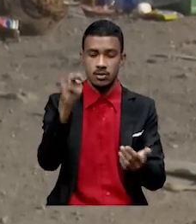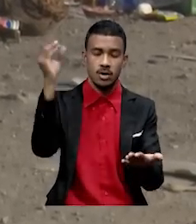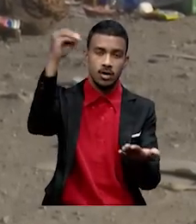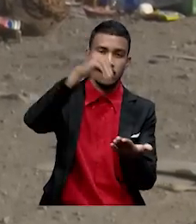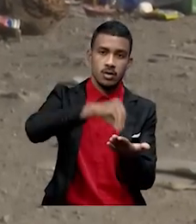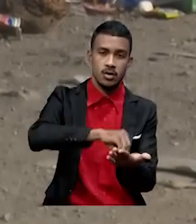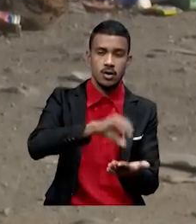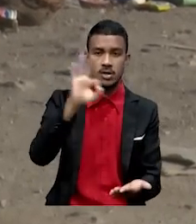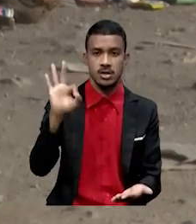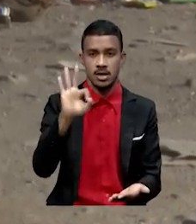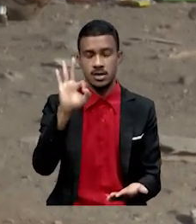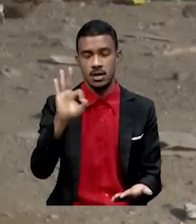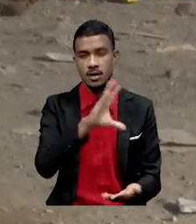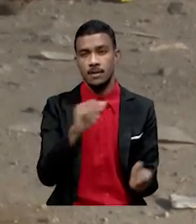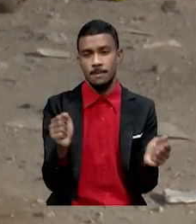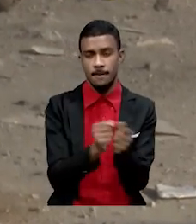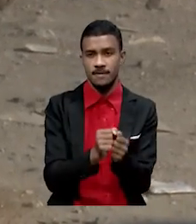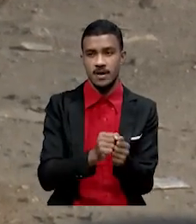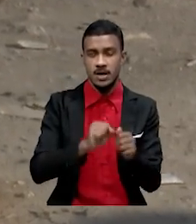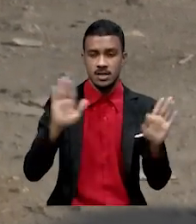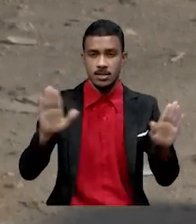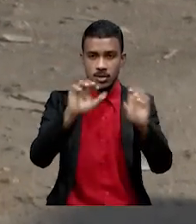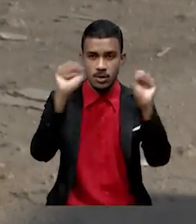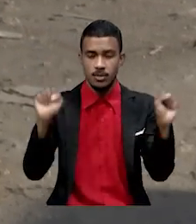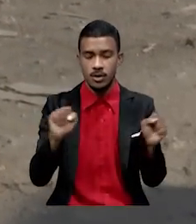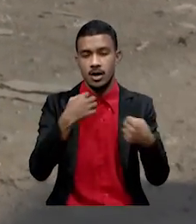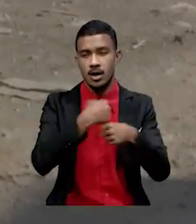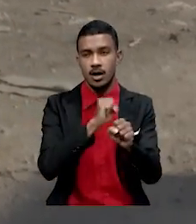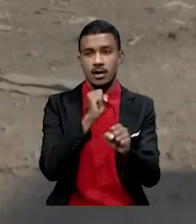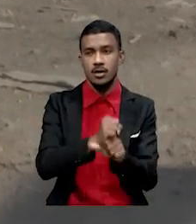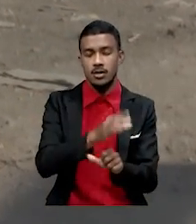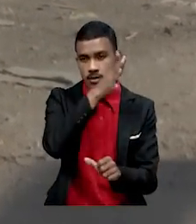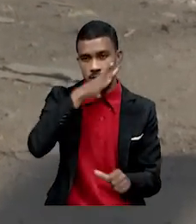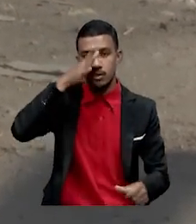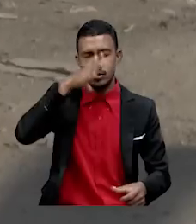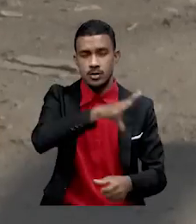ia sábado ho domingo, nia se bahalo tos no natar.